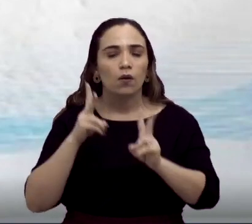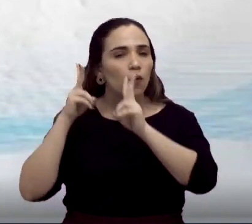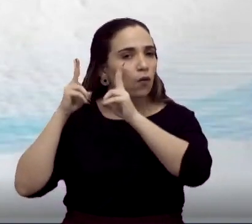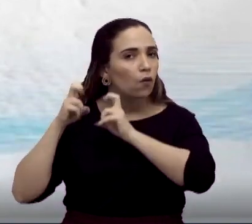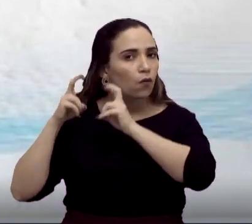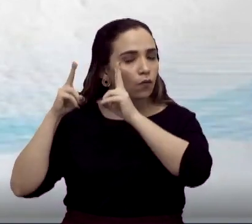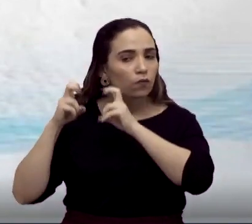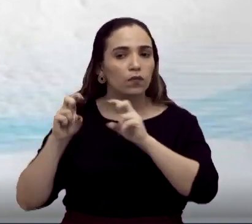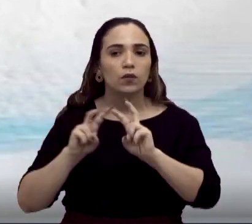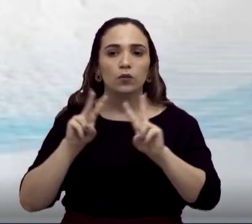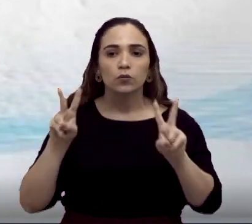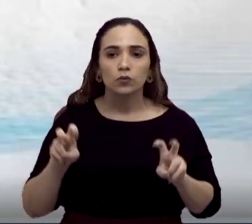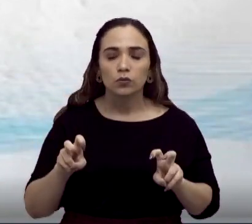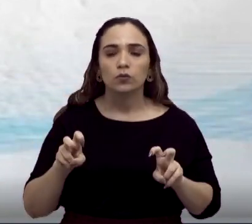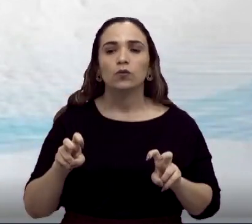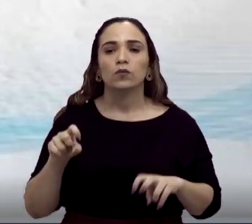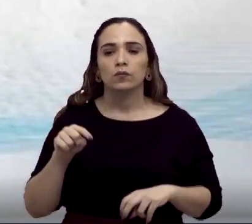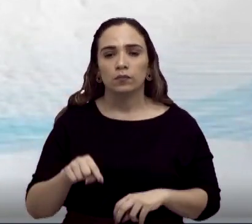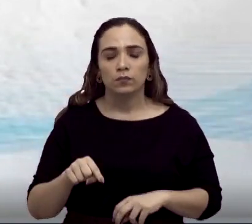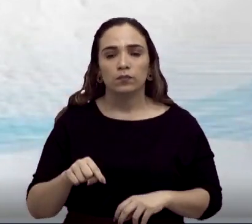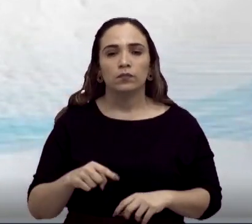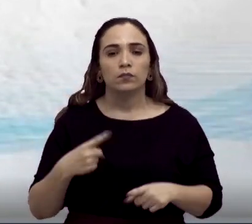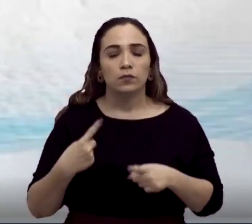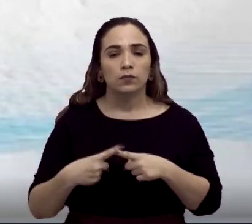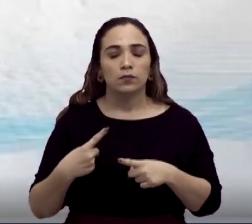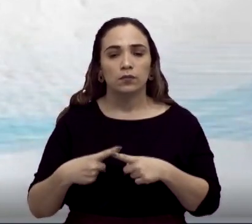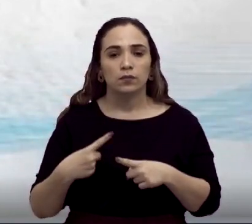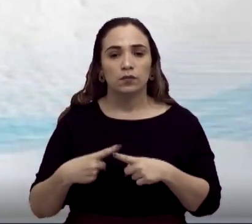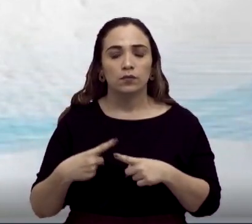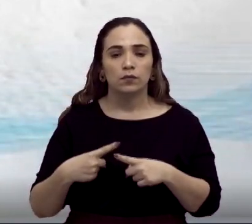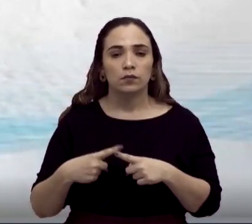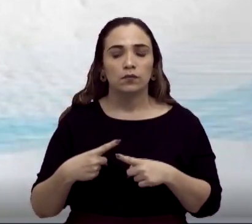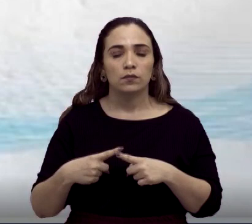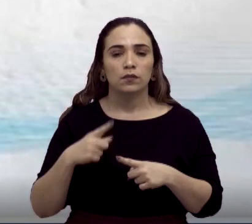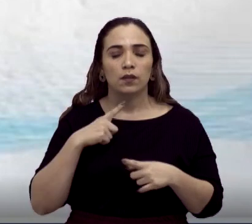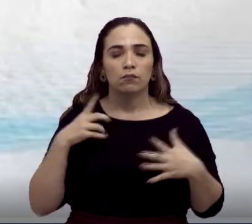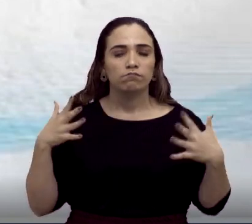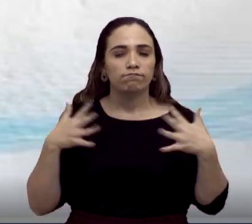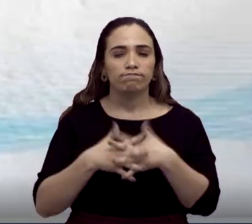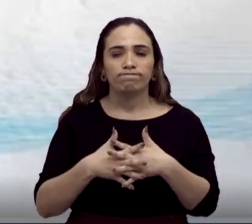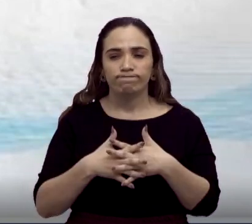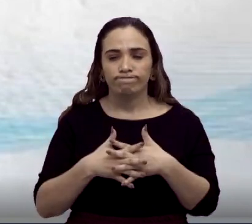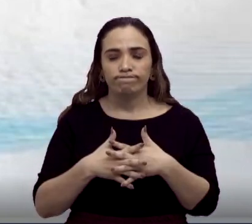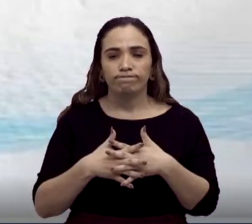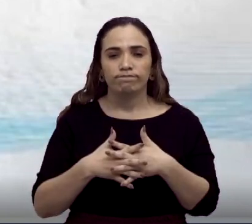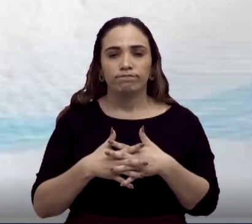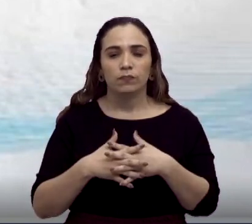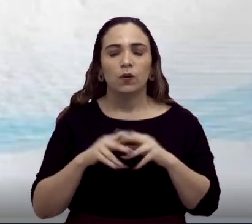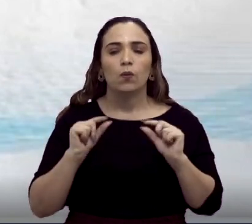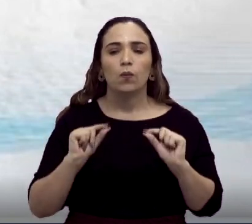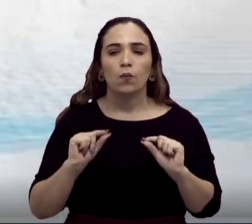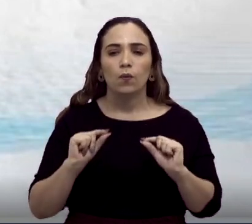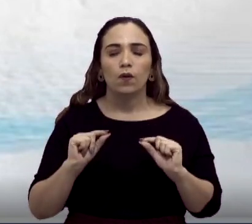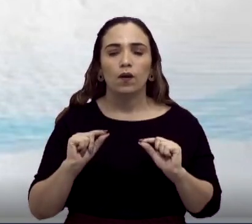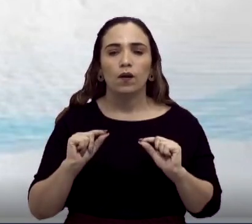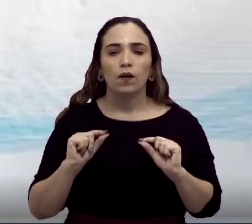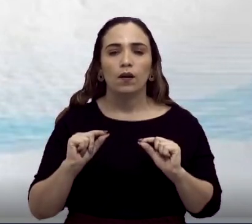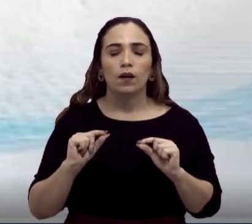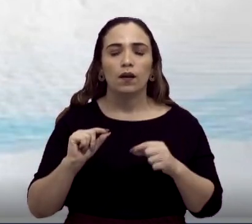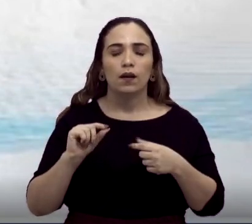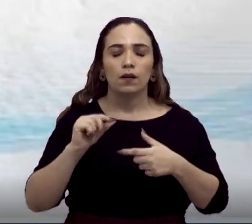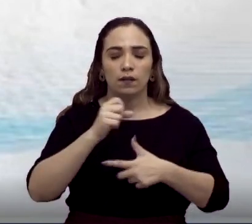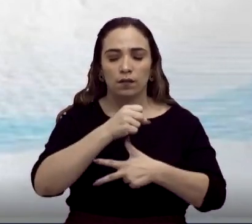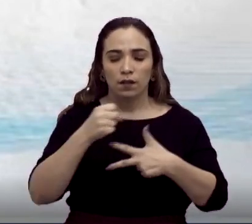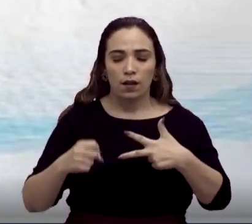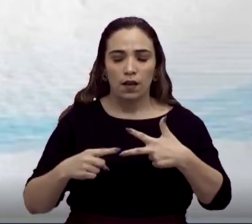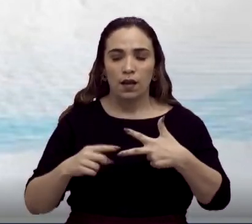recebe é relacionada ao executivo, porque há essa confusão muito grande do que é o executivo e o que é o